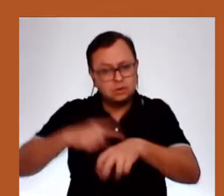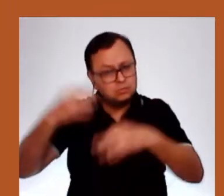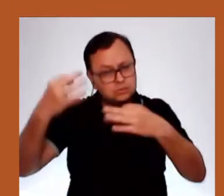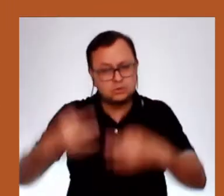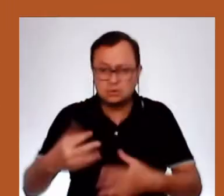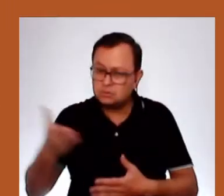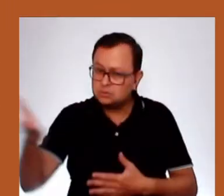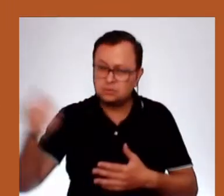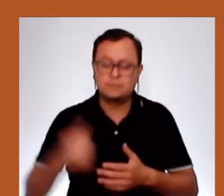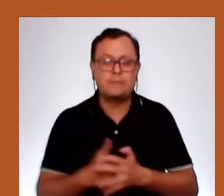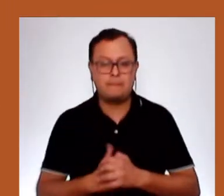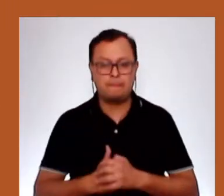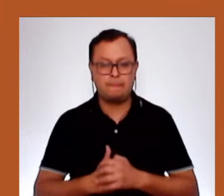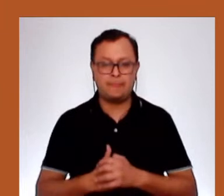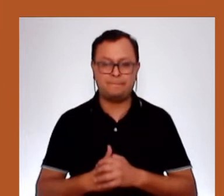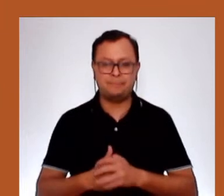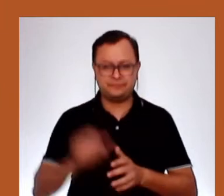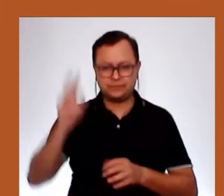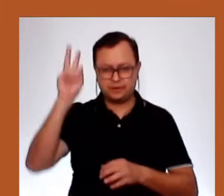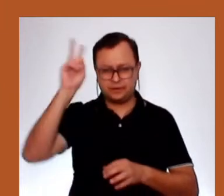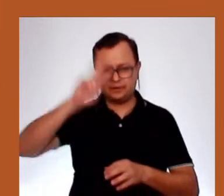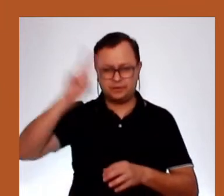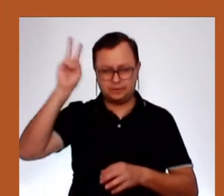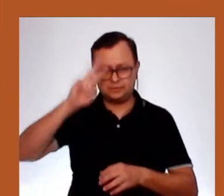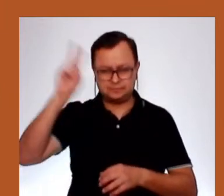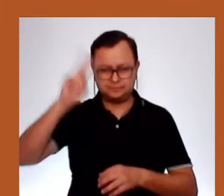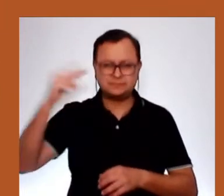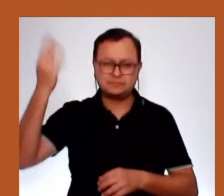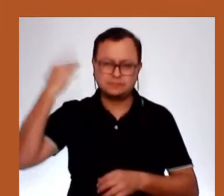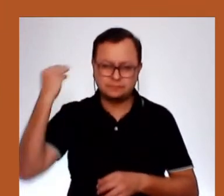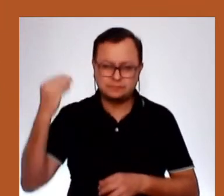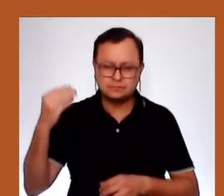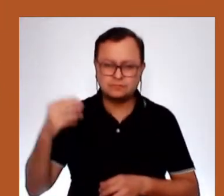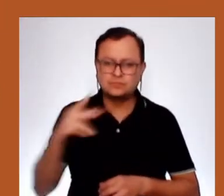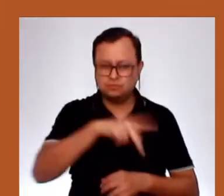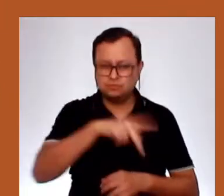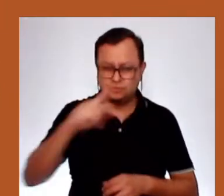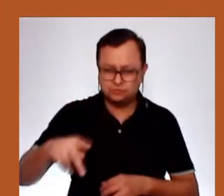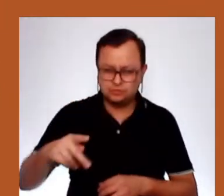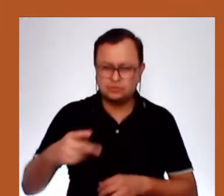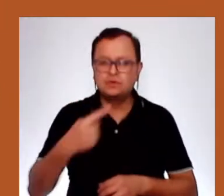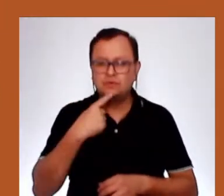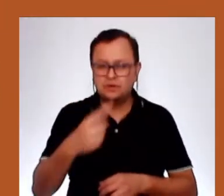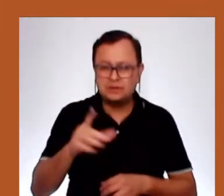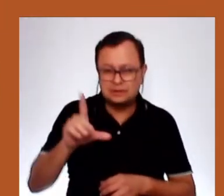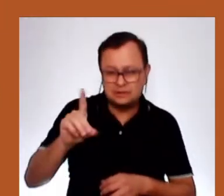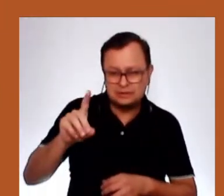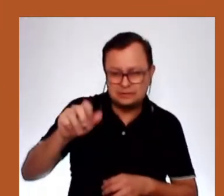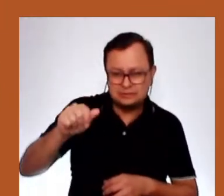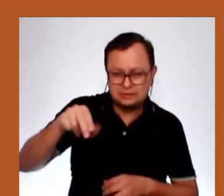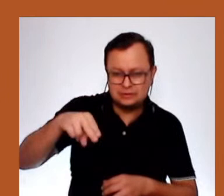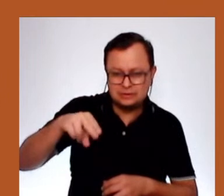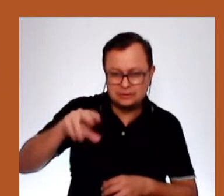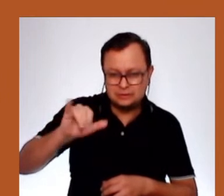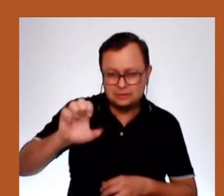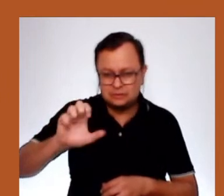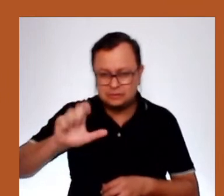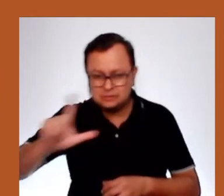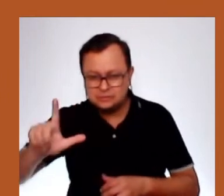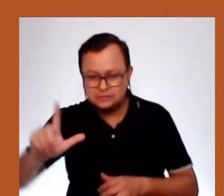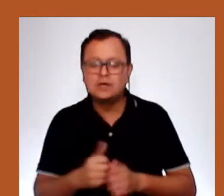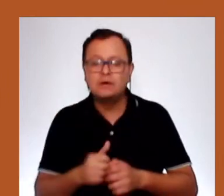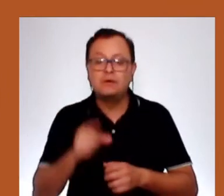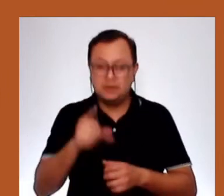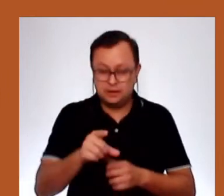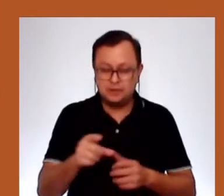de um dado que eu vi uma vez na palestra do professor Daniel Fortes, que é um paliativista intensivista, que pode parecer um paradoxo, mas